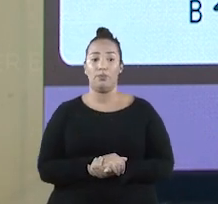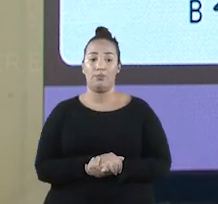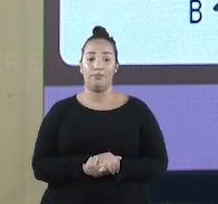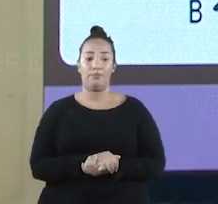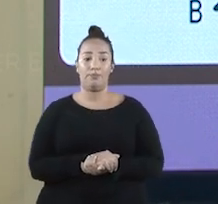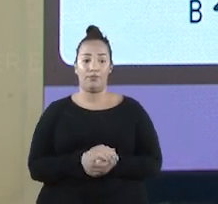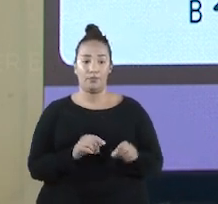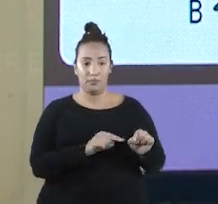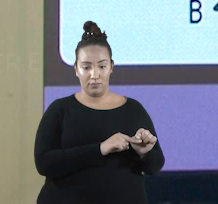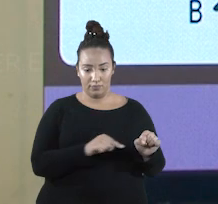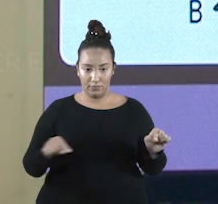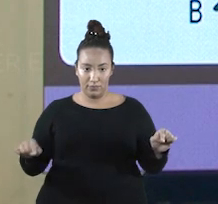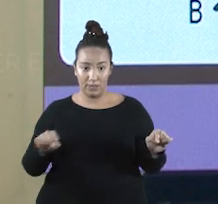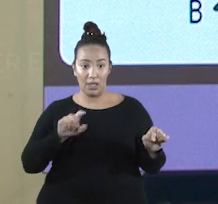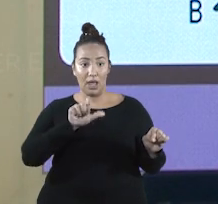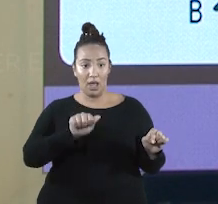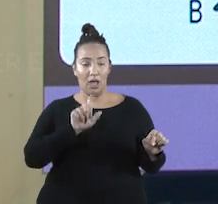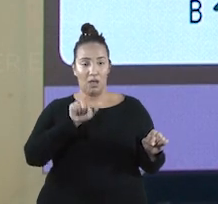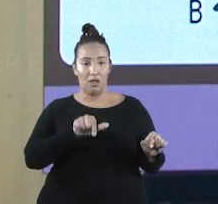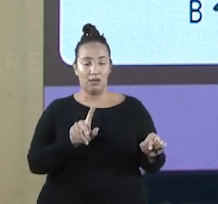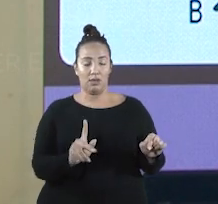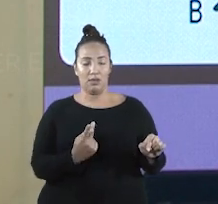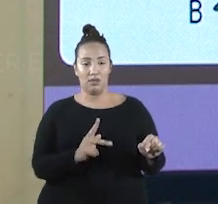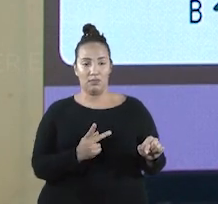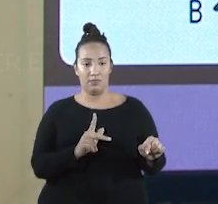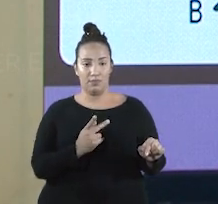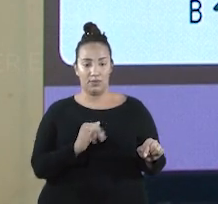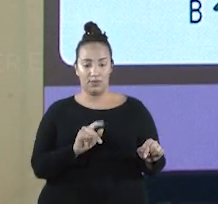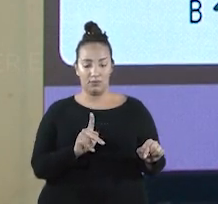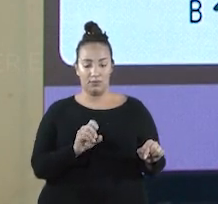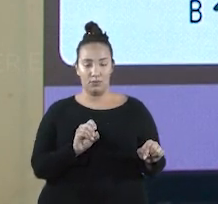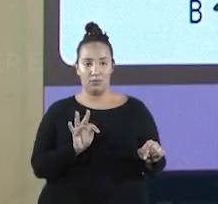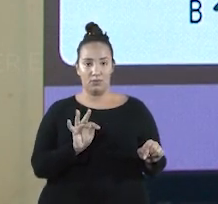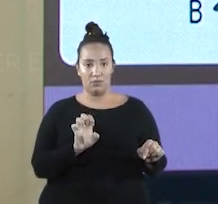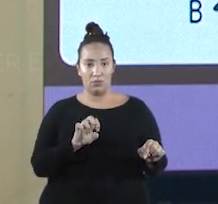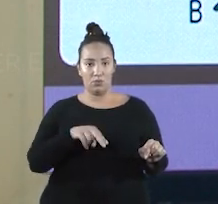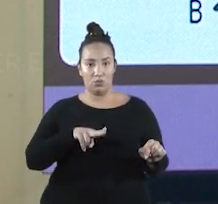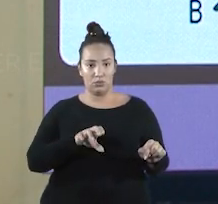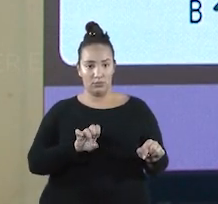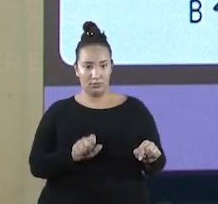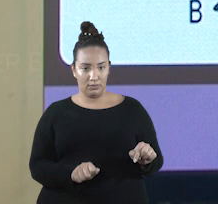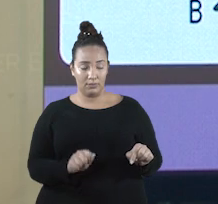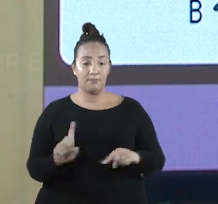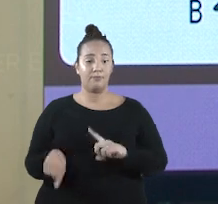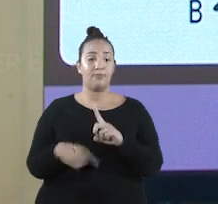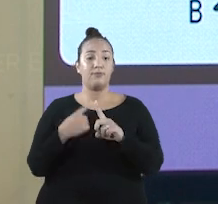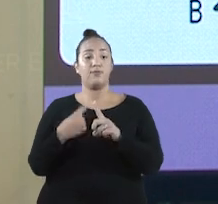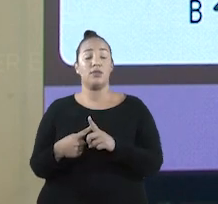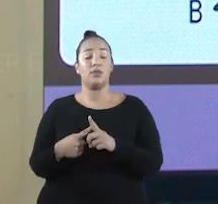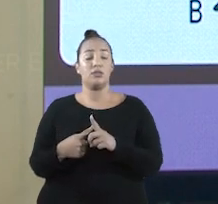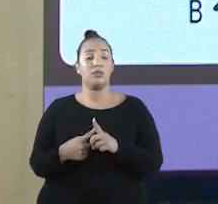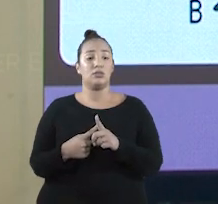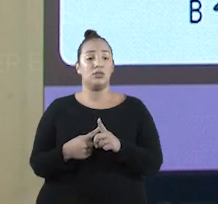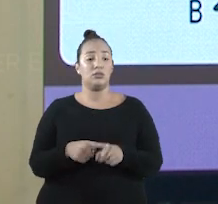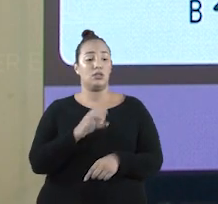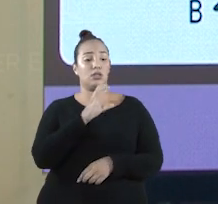a hipotenusa, que é A, tudo isso aqui é hipotenusa, ok? A, vezes,